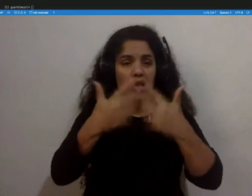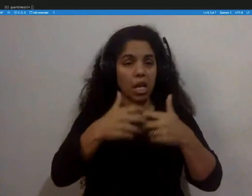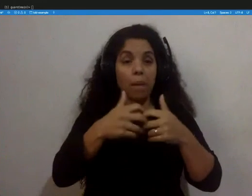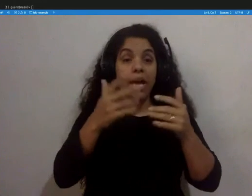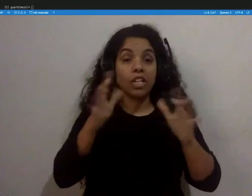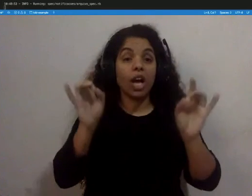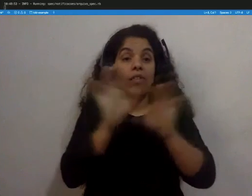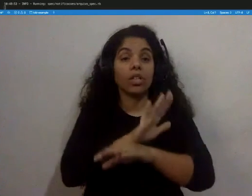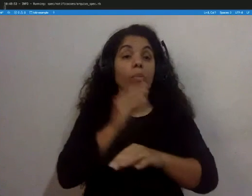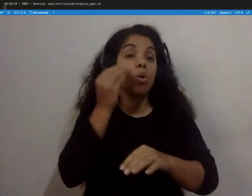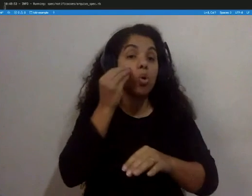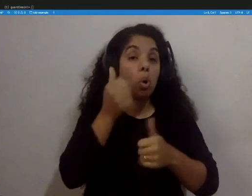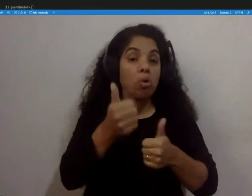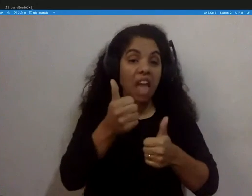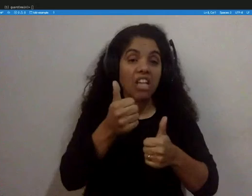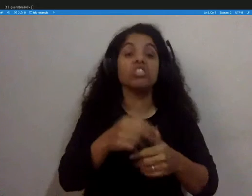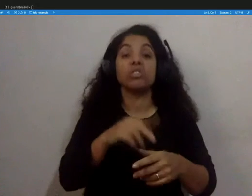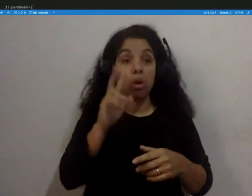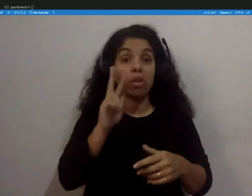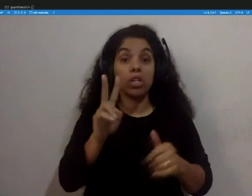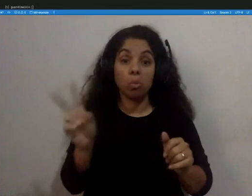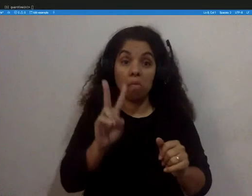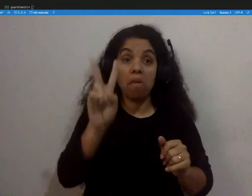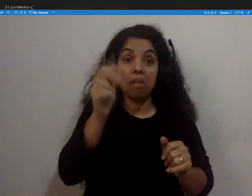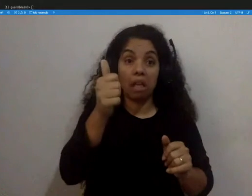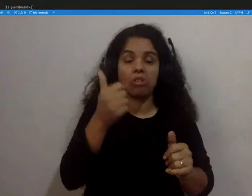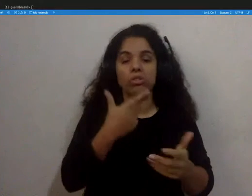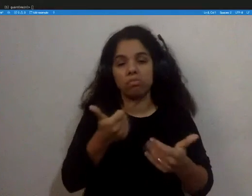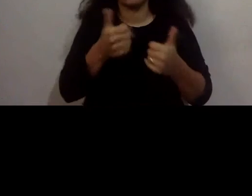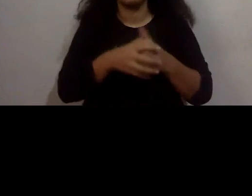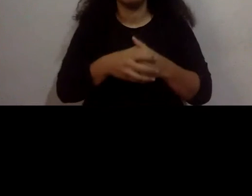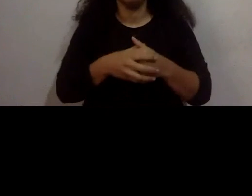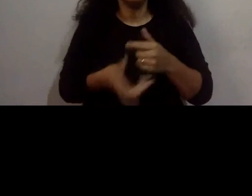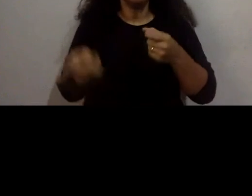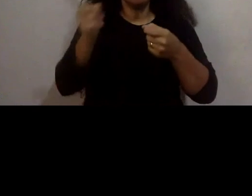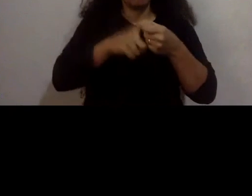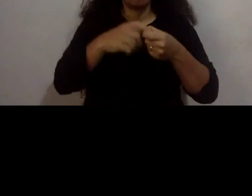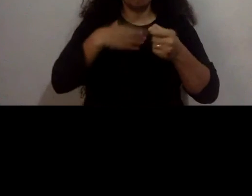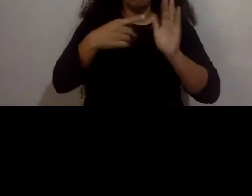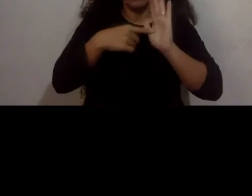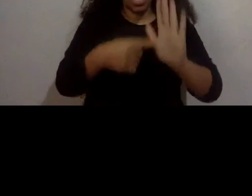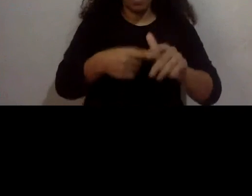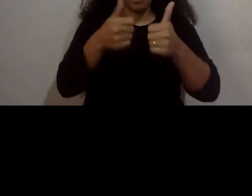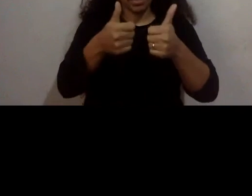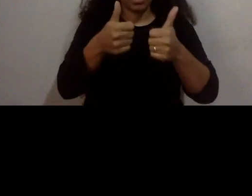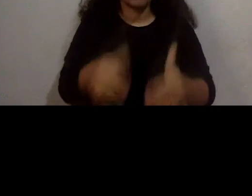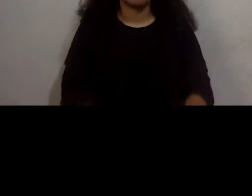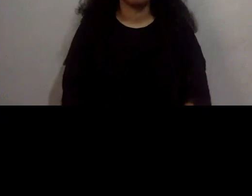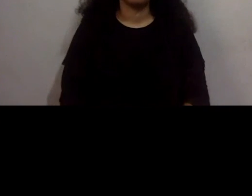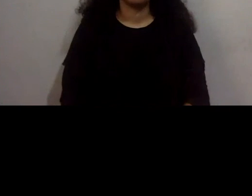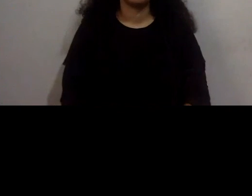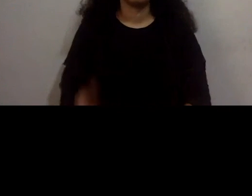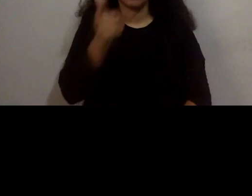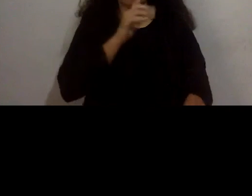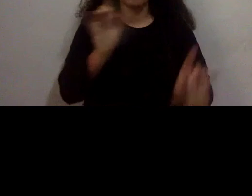muito como uma vantagem. Vou, então, agora voltar para a minha apresentação, para poder